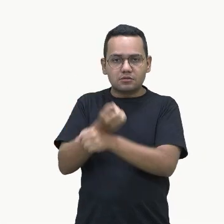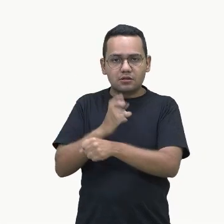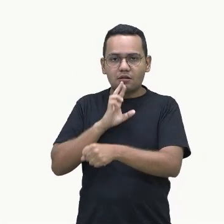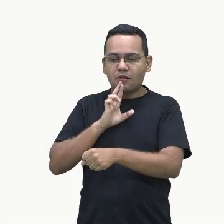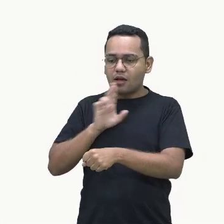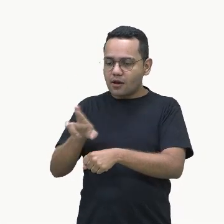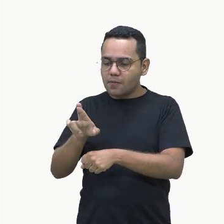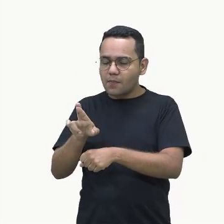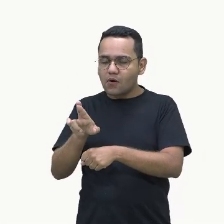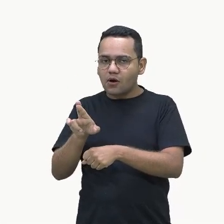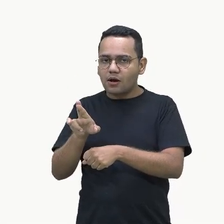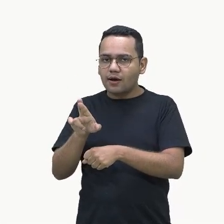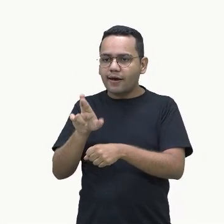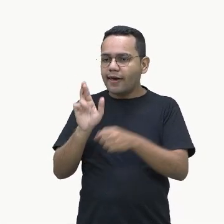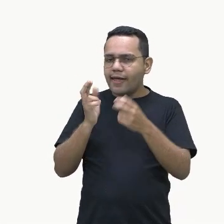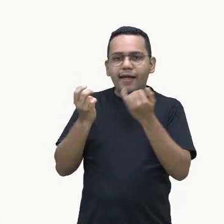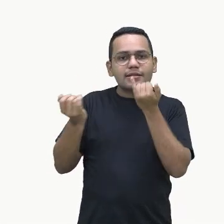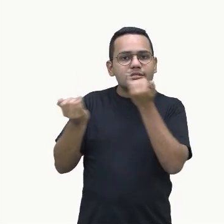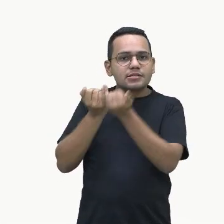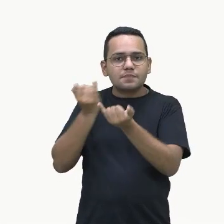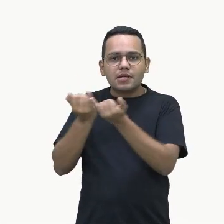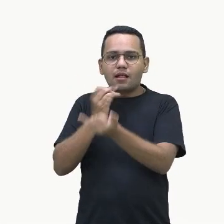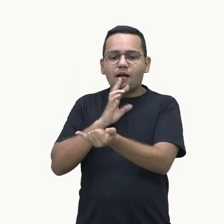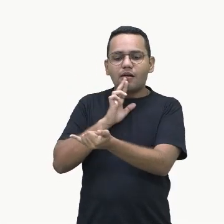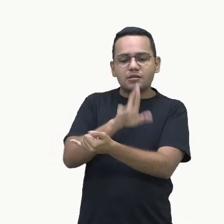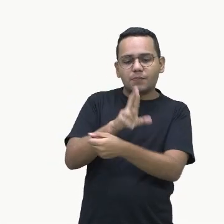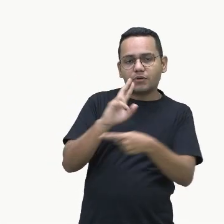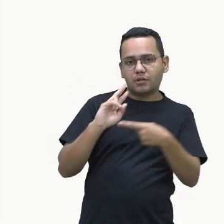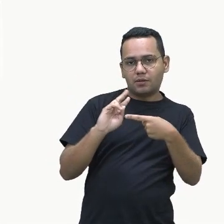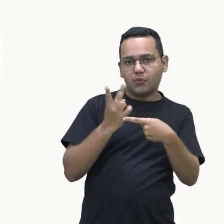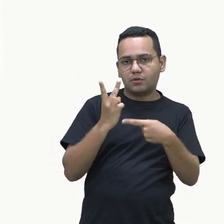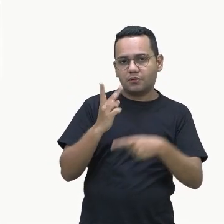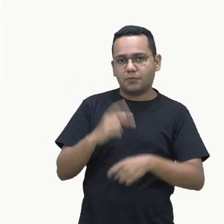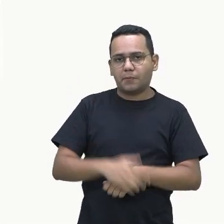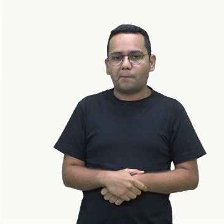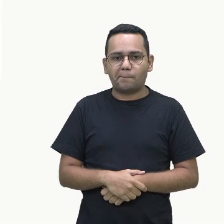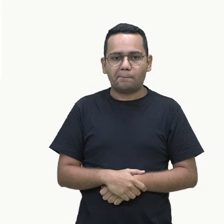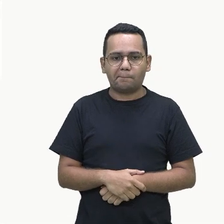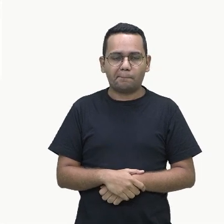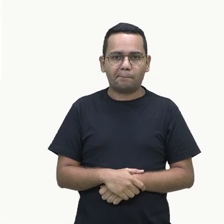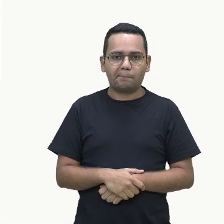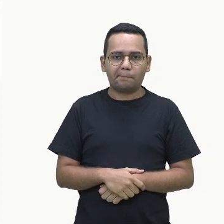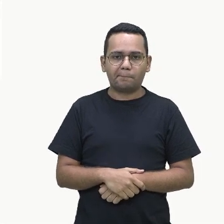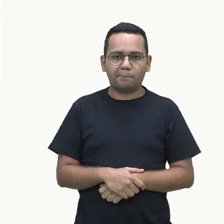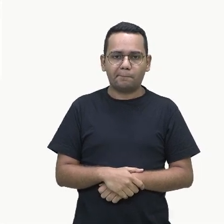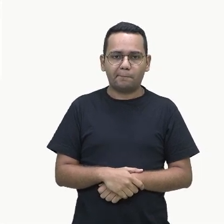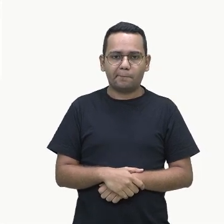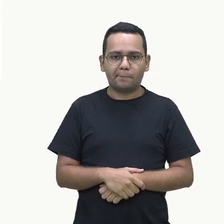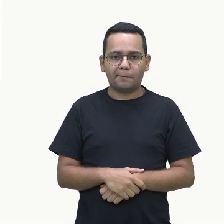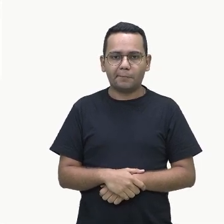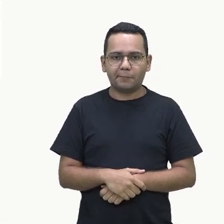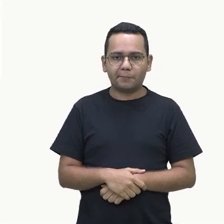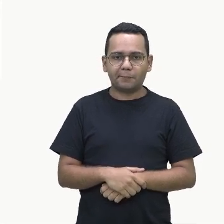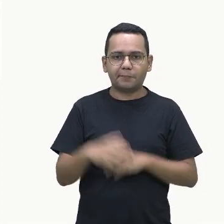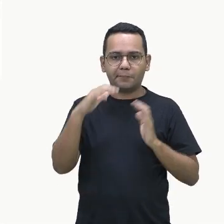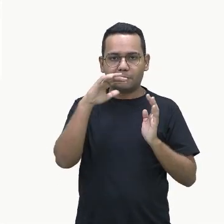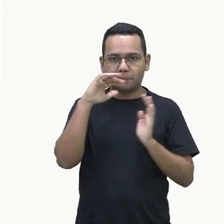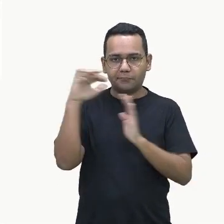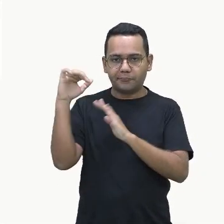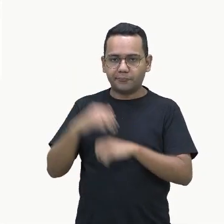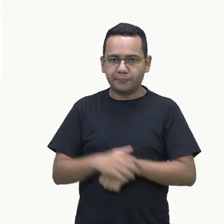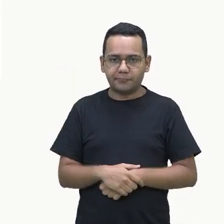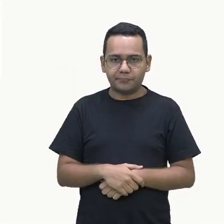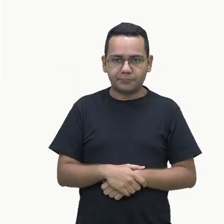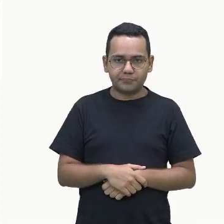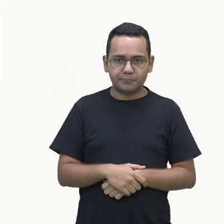da minha hipotenusa, ok? Ó, considerando a